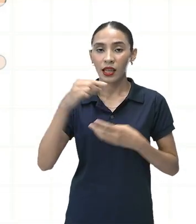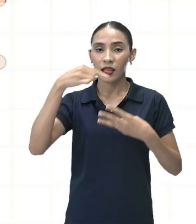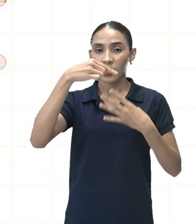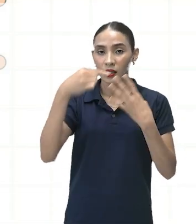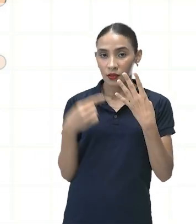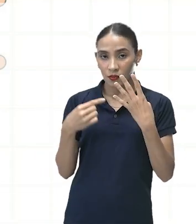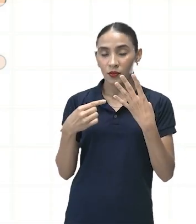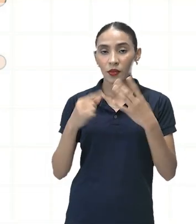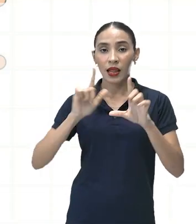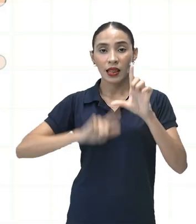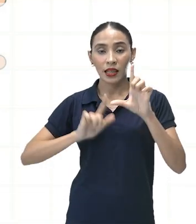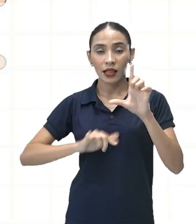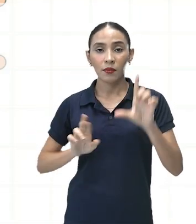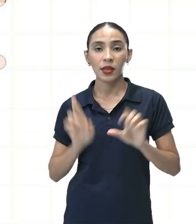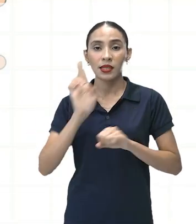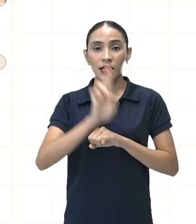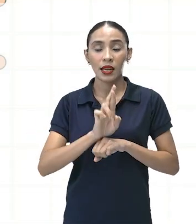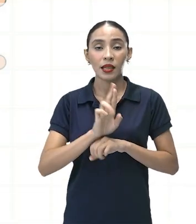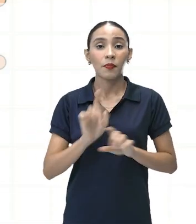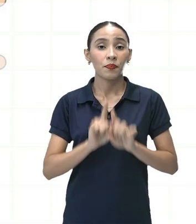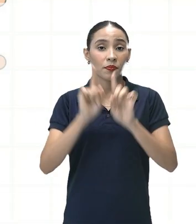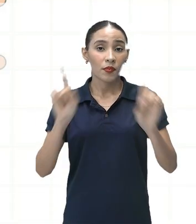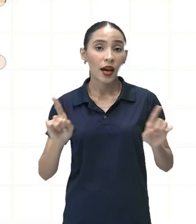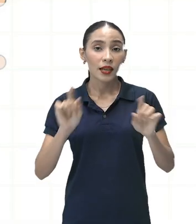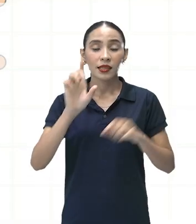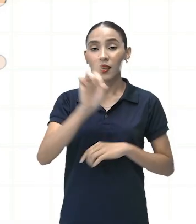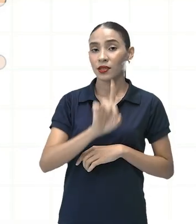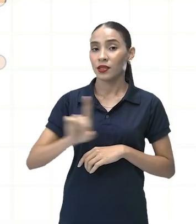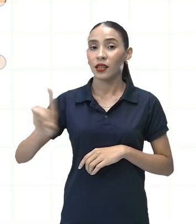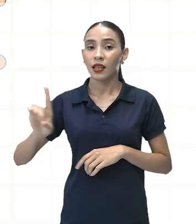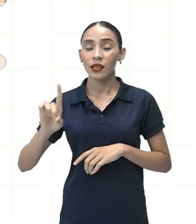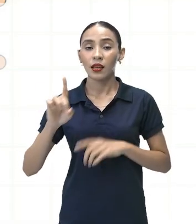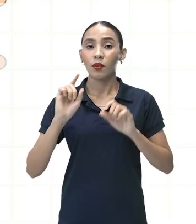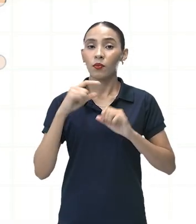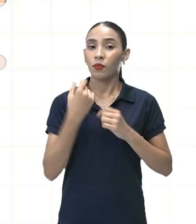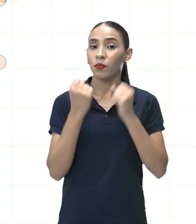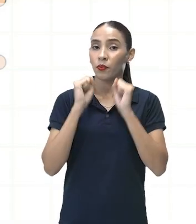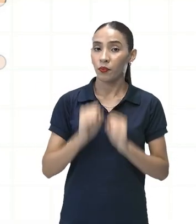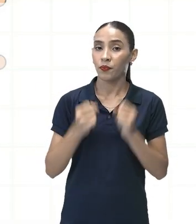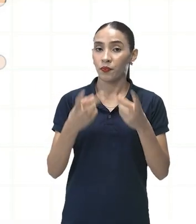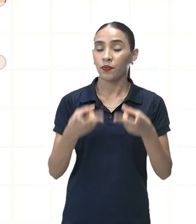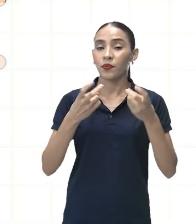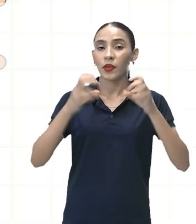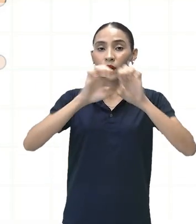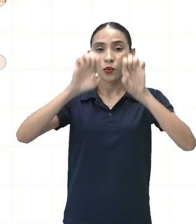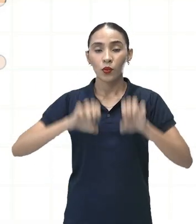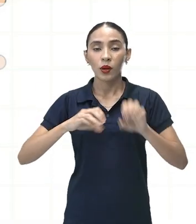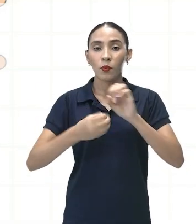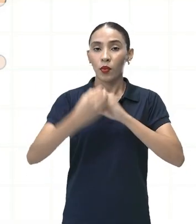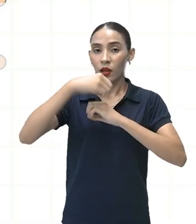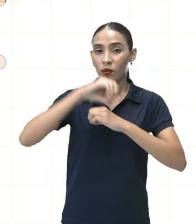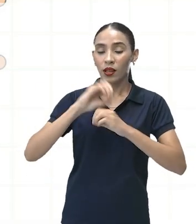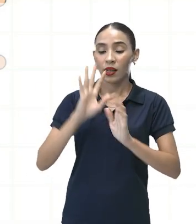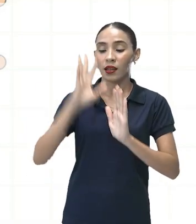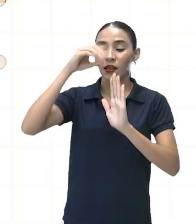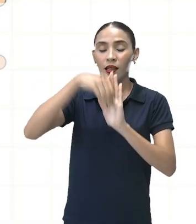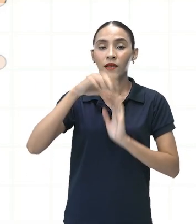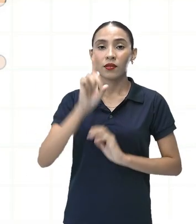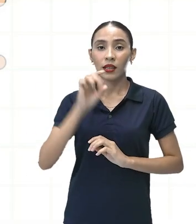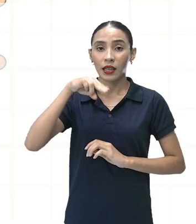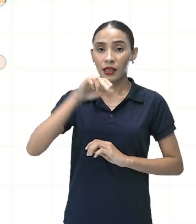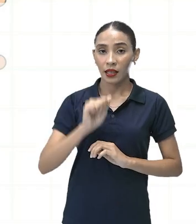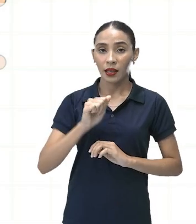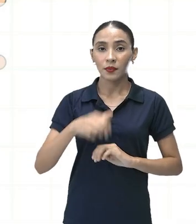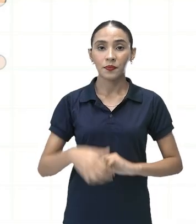as bases nitrogenadas representadas, cada uma delas por uma letra. Já à nossa direita, podemos ver as